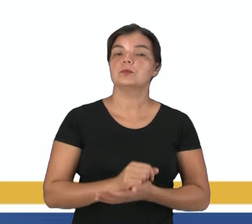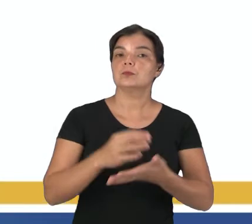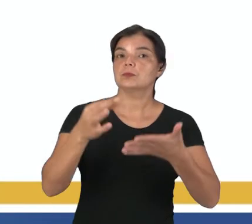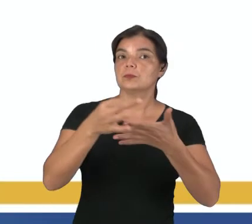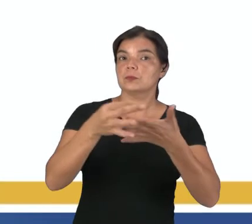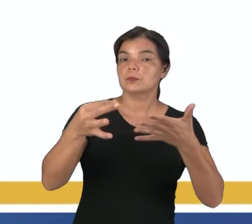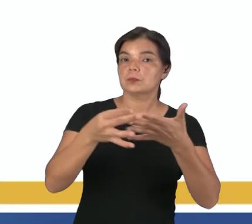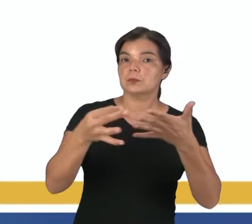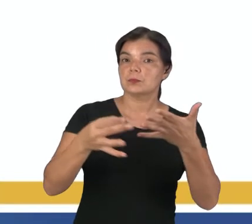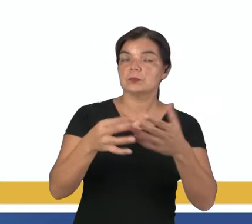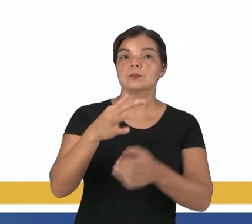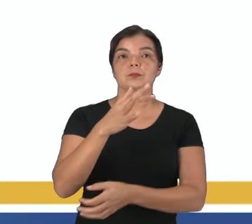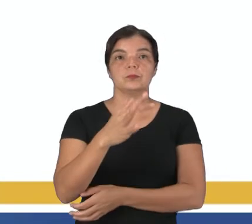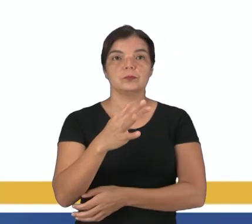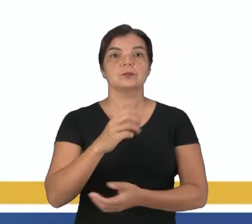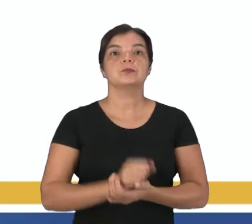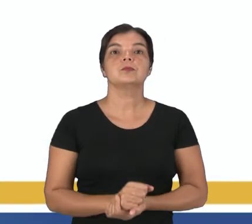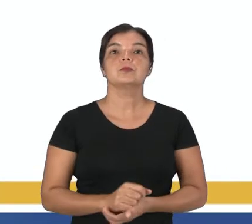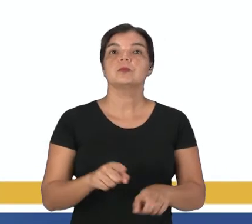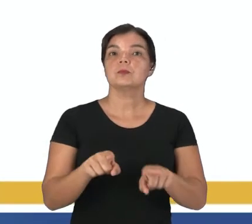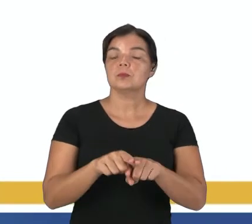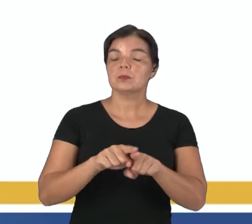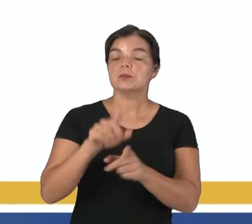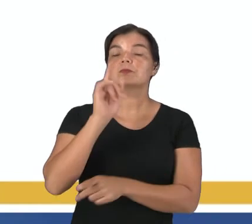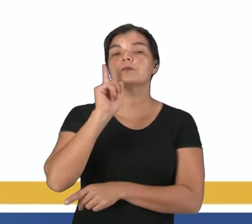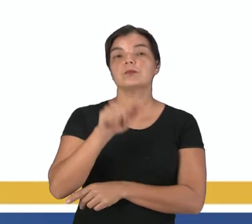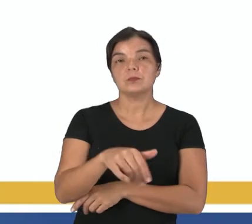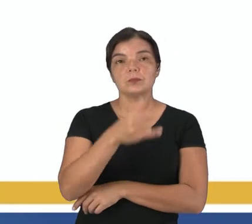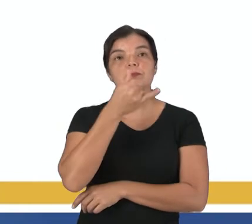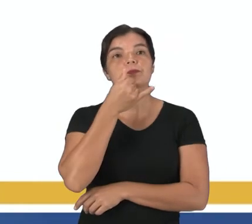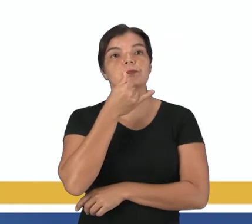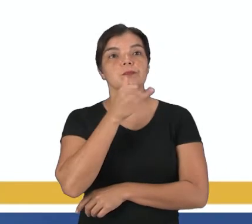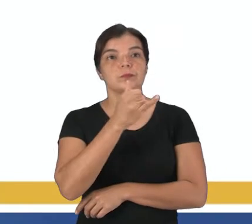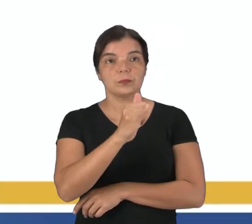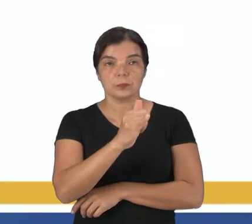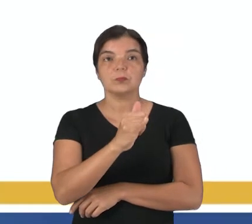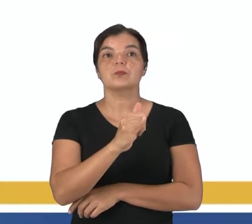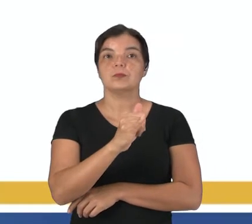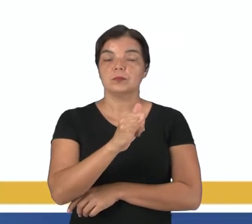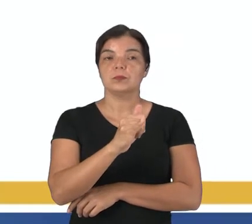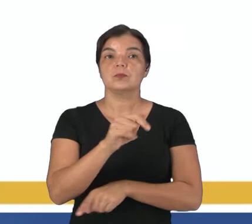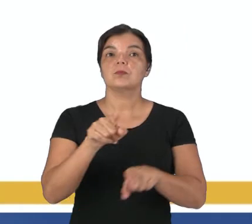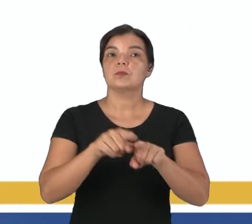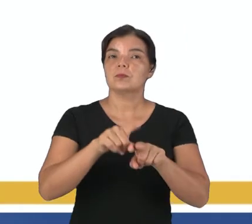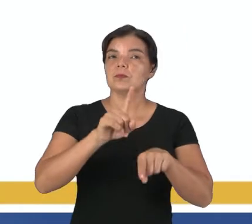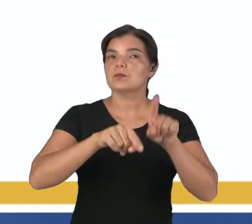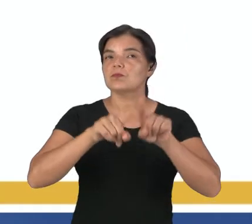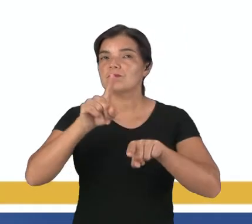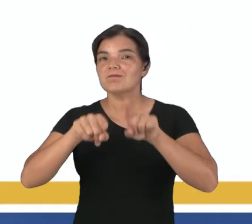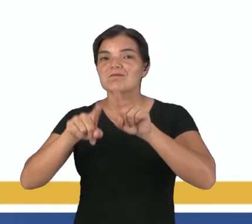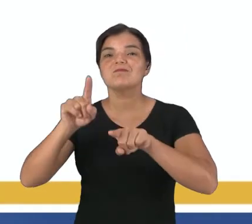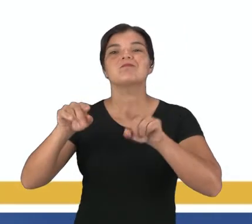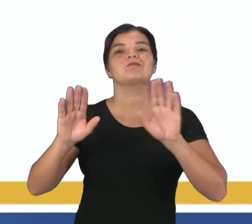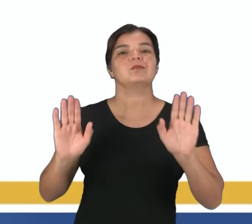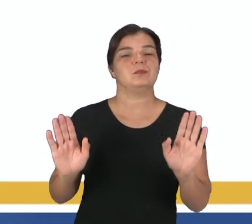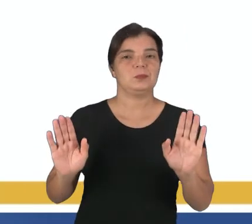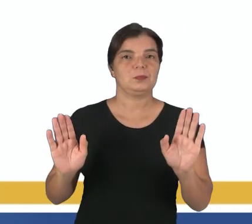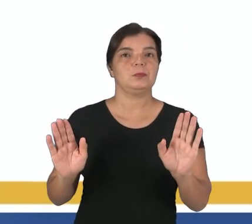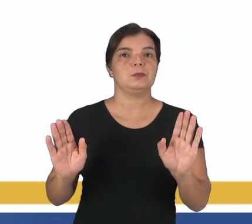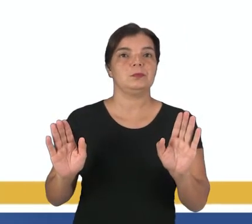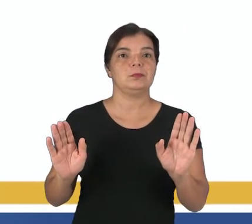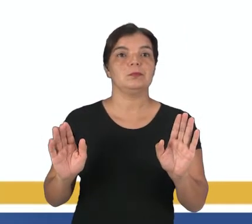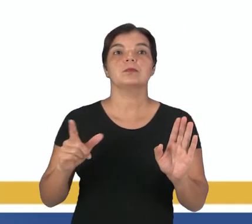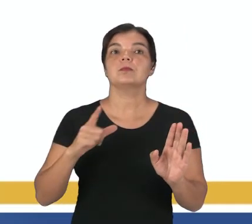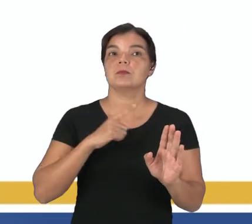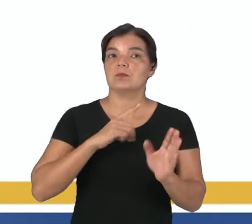e outros elementos Como por exemplo o fósforo a função dos lipídios também é energética e estrutural